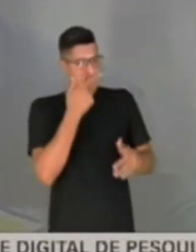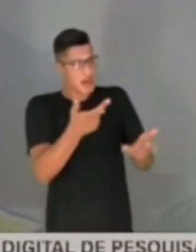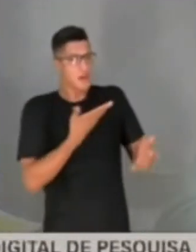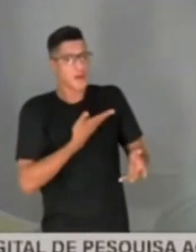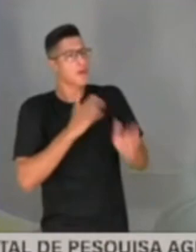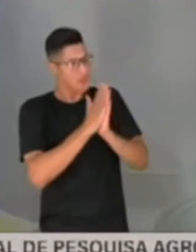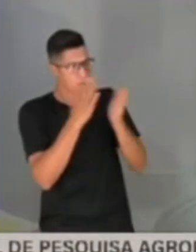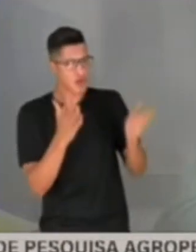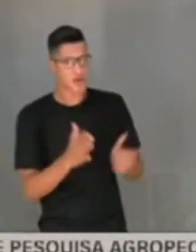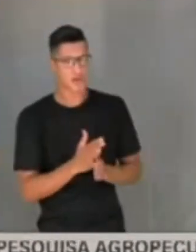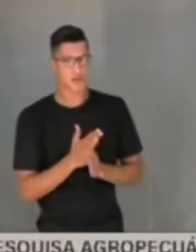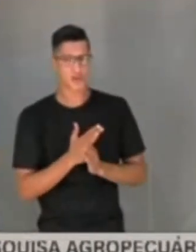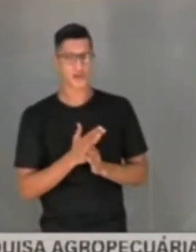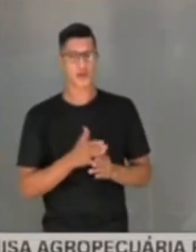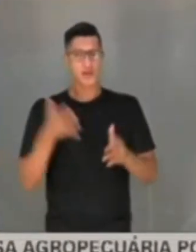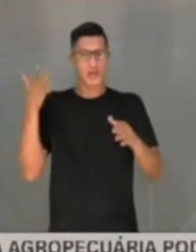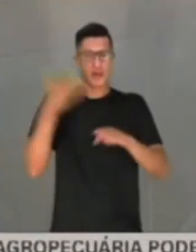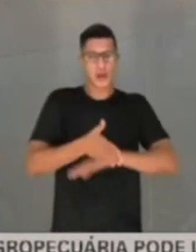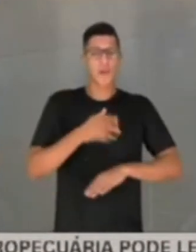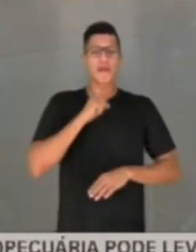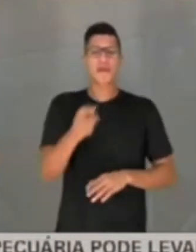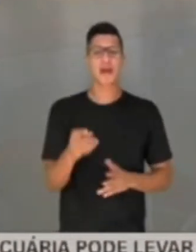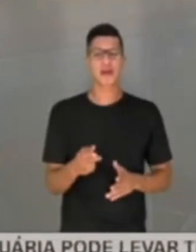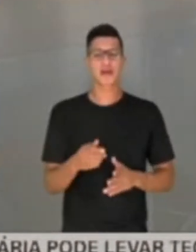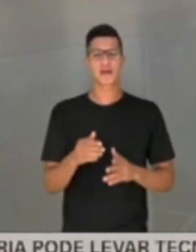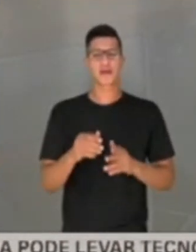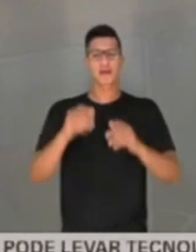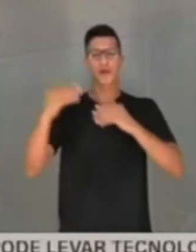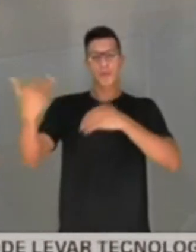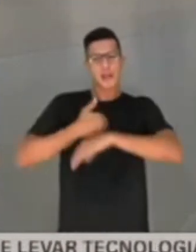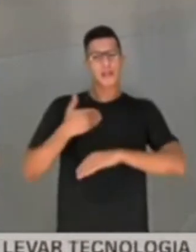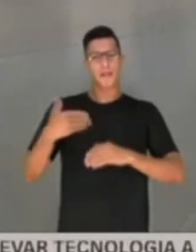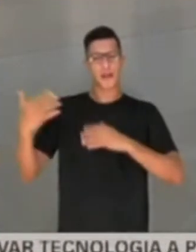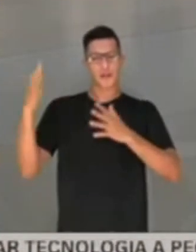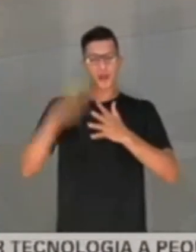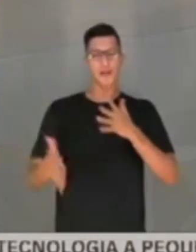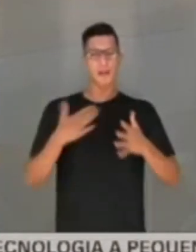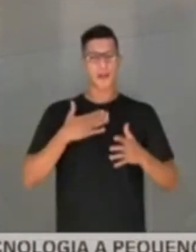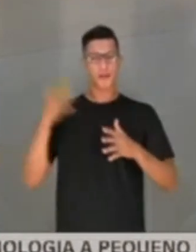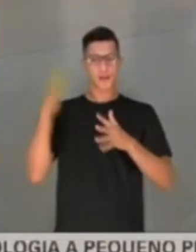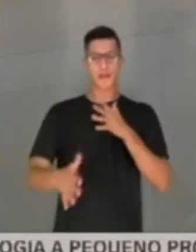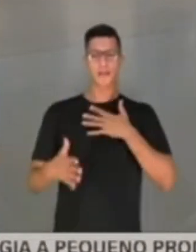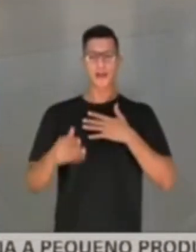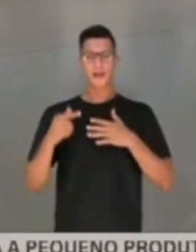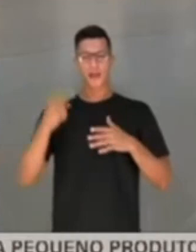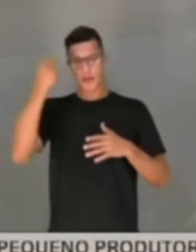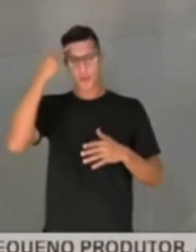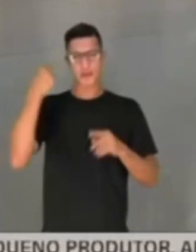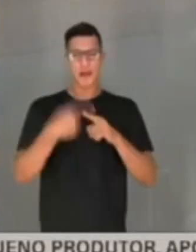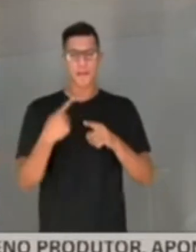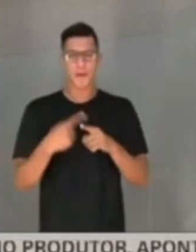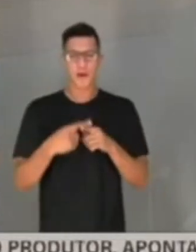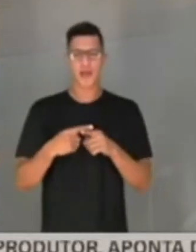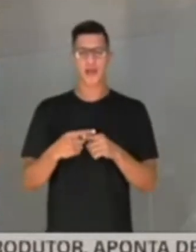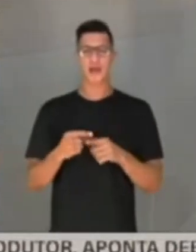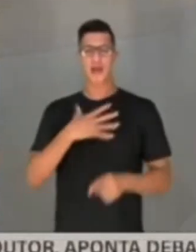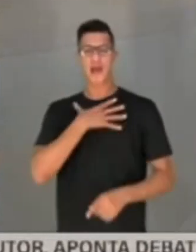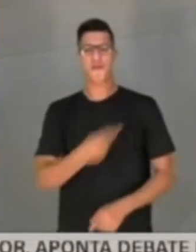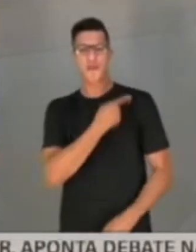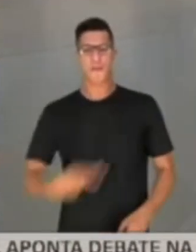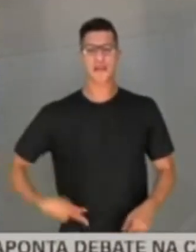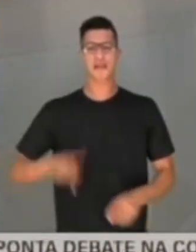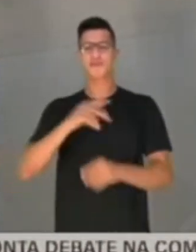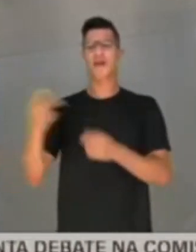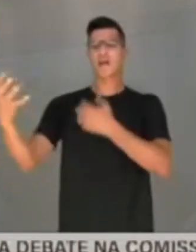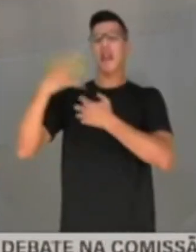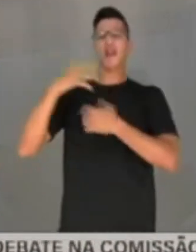por favor. Eu não interrompo ninguém. Então não interrompa. Não interrompa. Não pense que é porque é filho do presidente. O tempo vai mandar foi aqui,